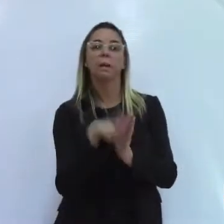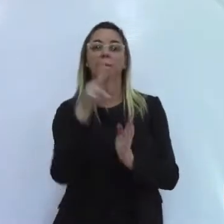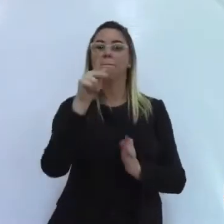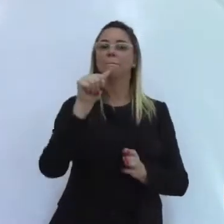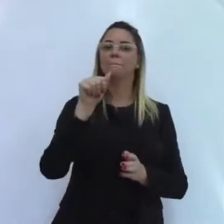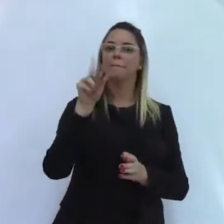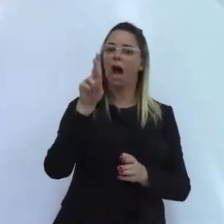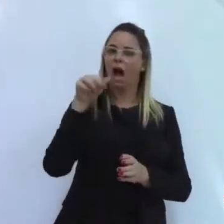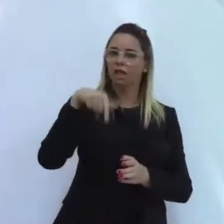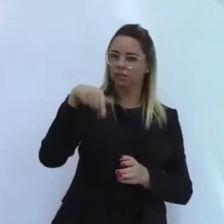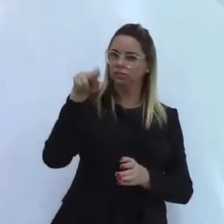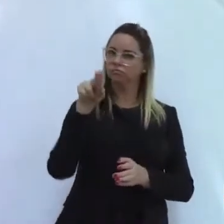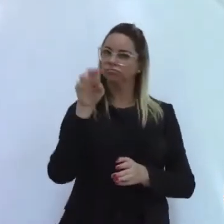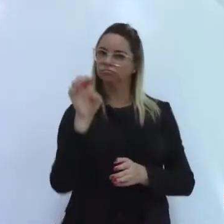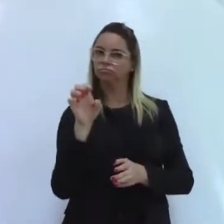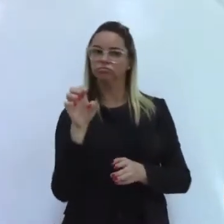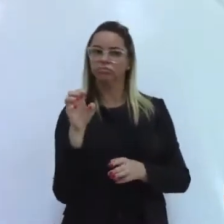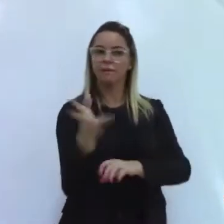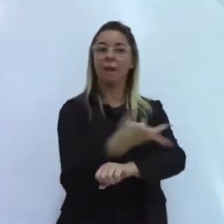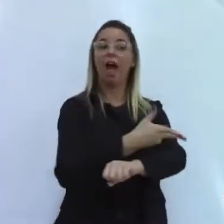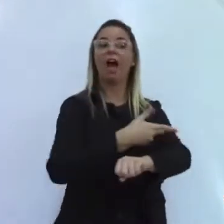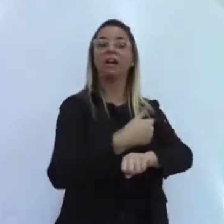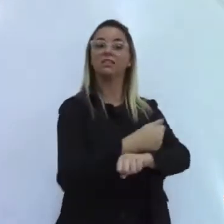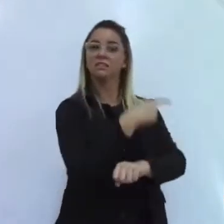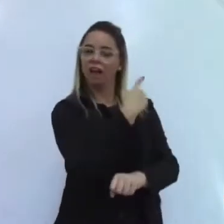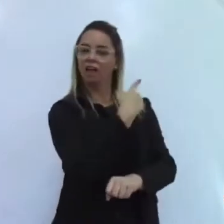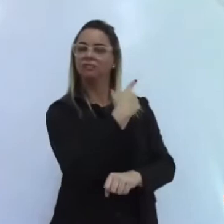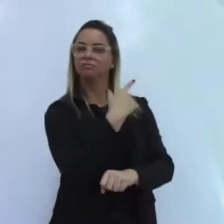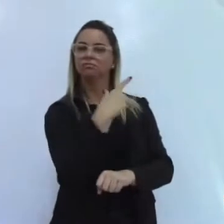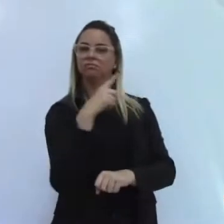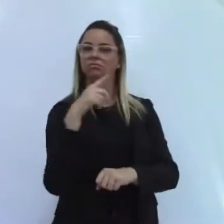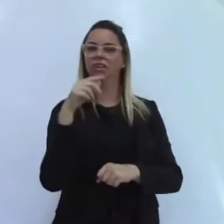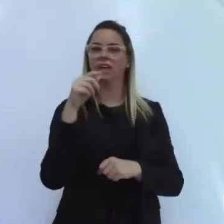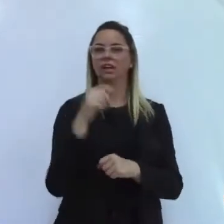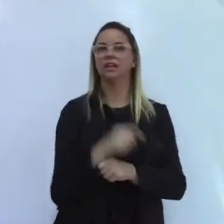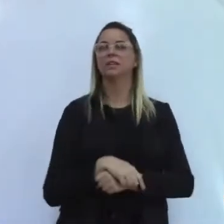estão colocando lixo e metralha no parque de exposição de animais.